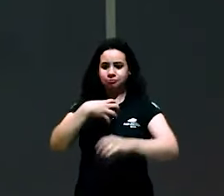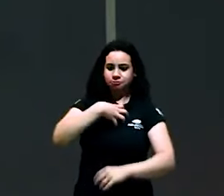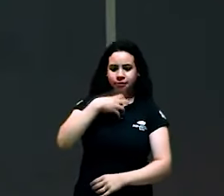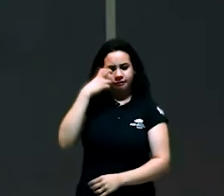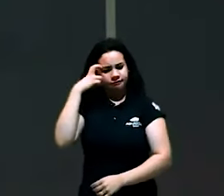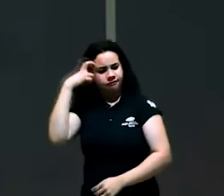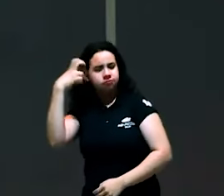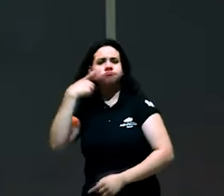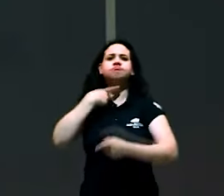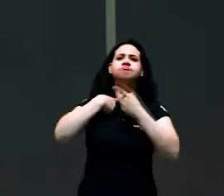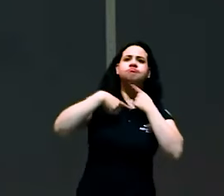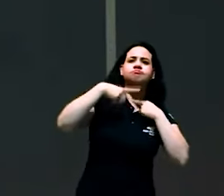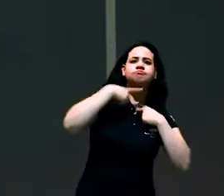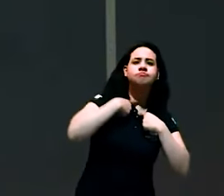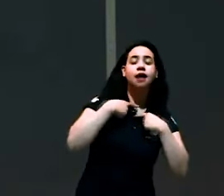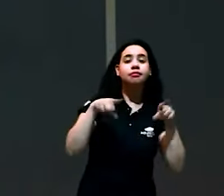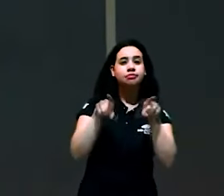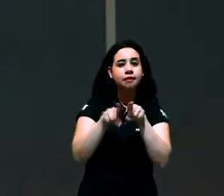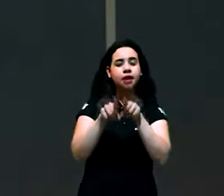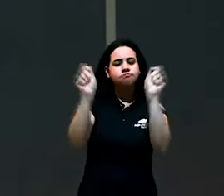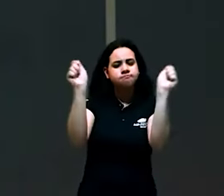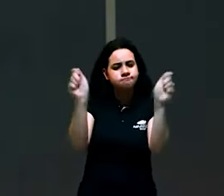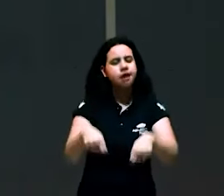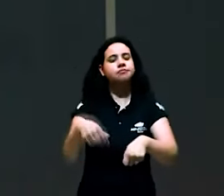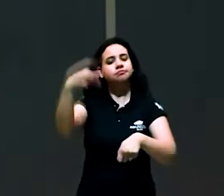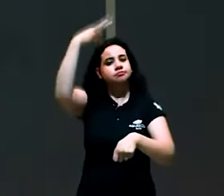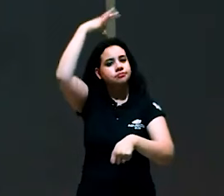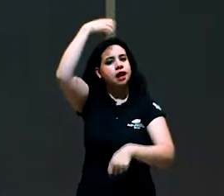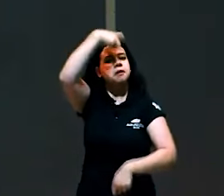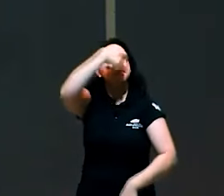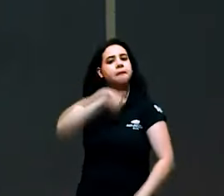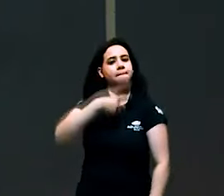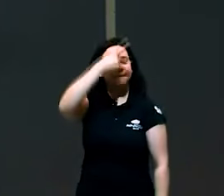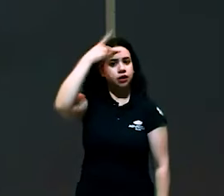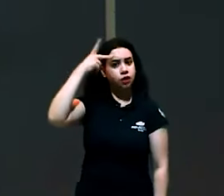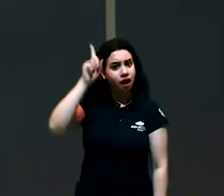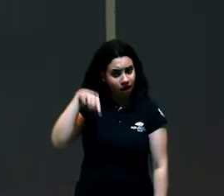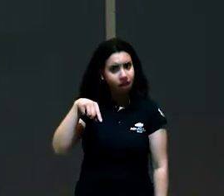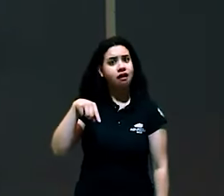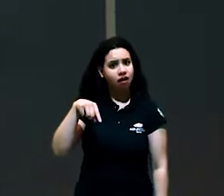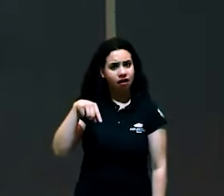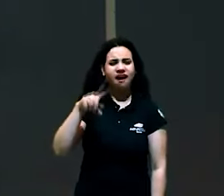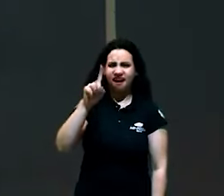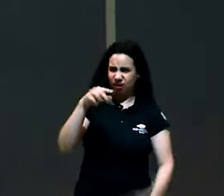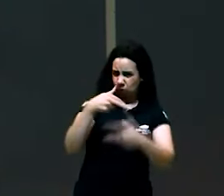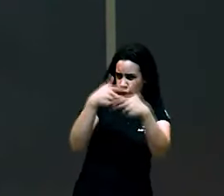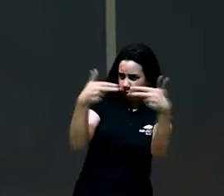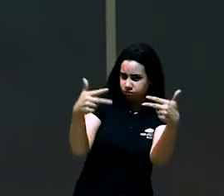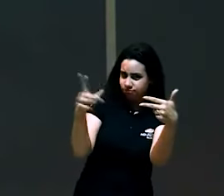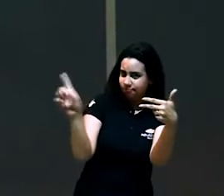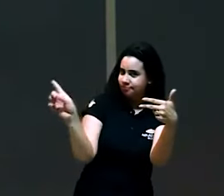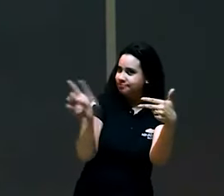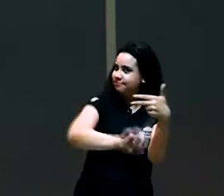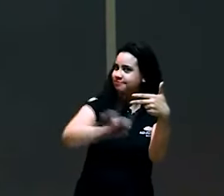com vontade e com capacidade de decidir. Portanto, o Espírito Santo não é uma coisa, ele é alguém,